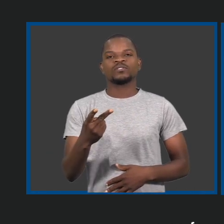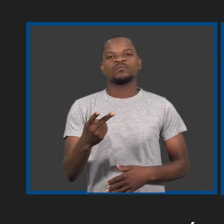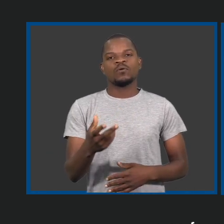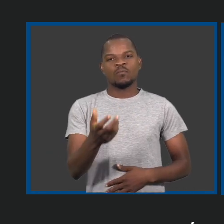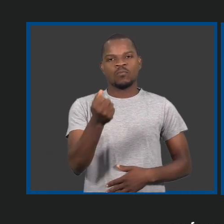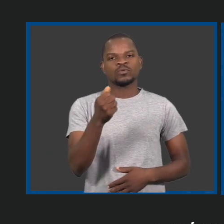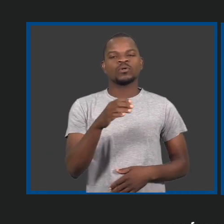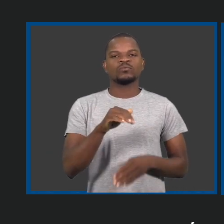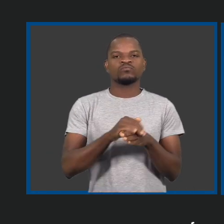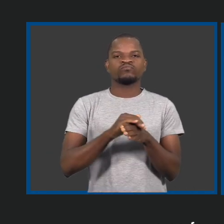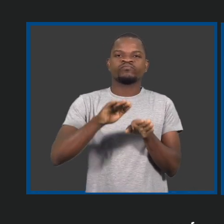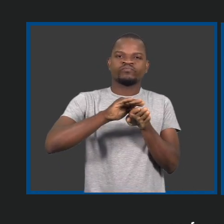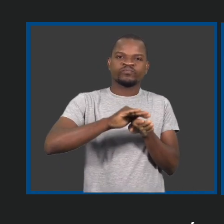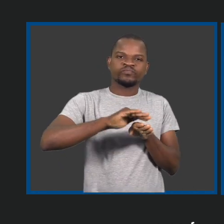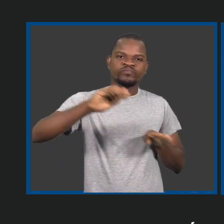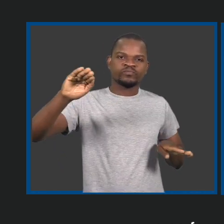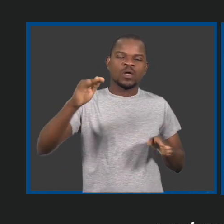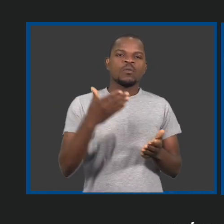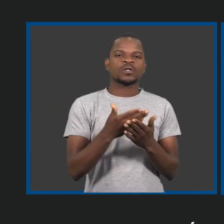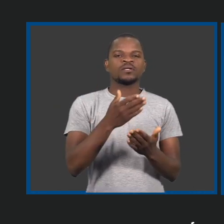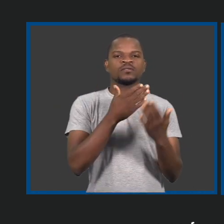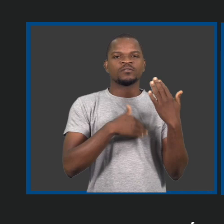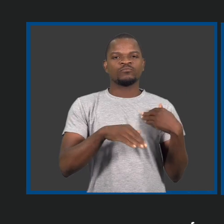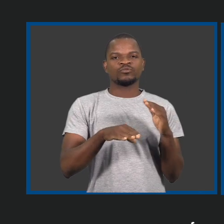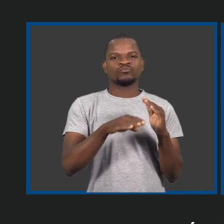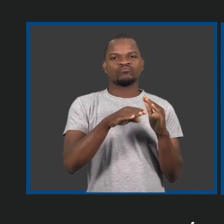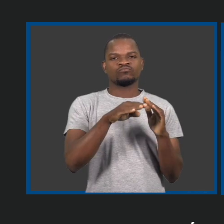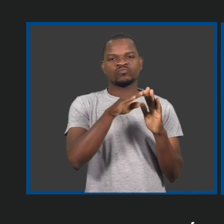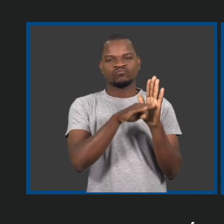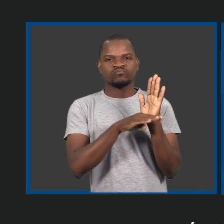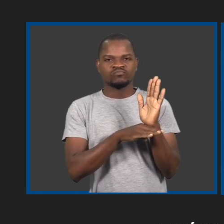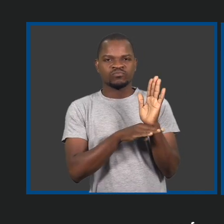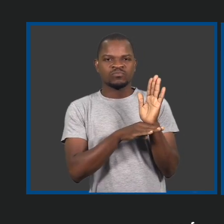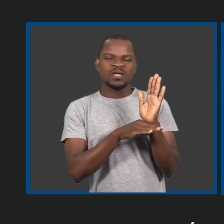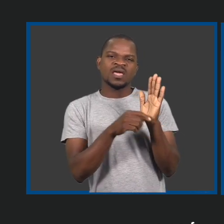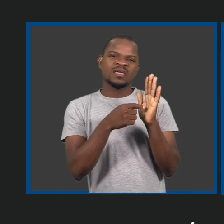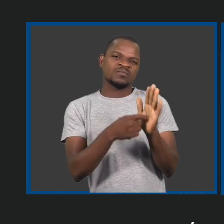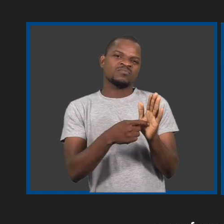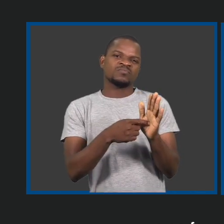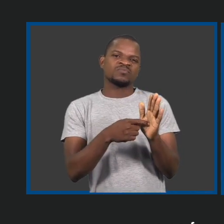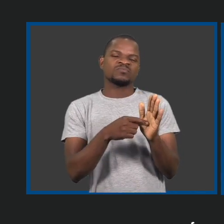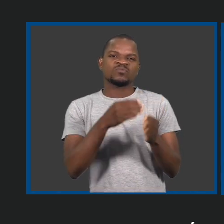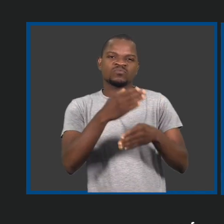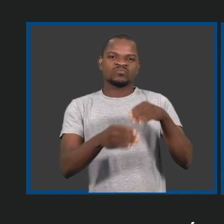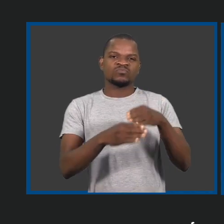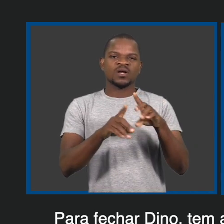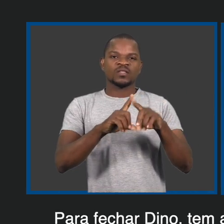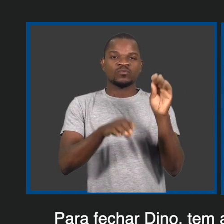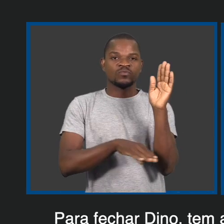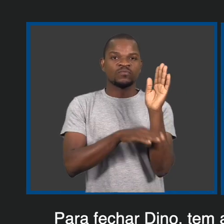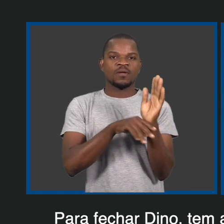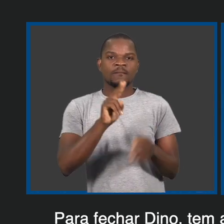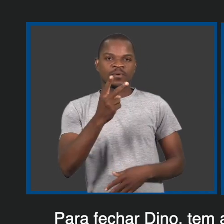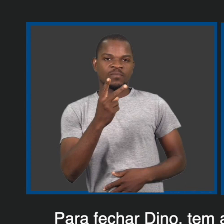andar, se for possível ter segundo andar. Temos rampas que cheguem até o andar cimeiro.